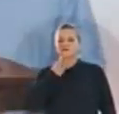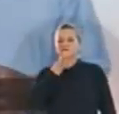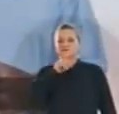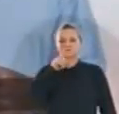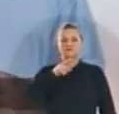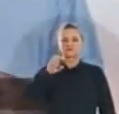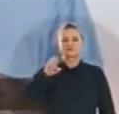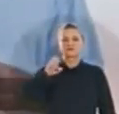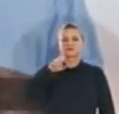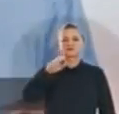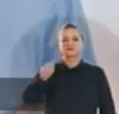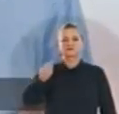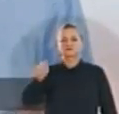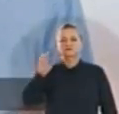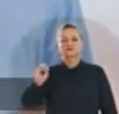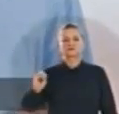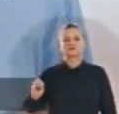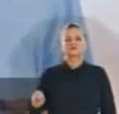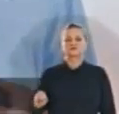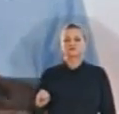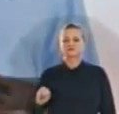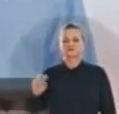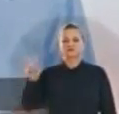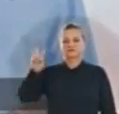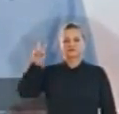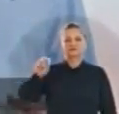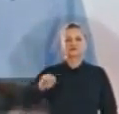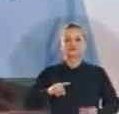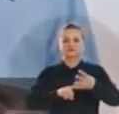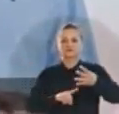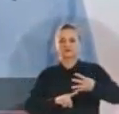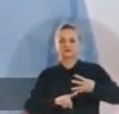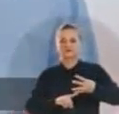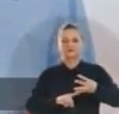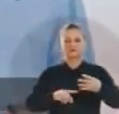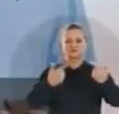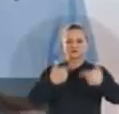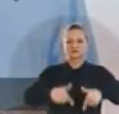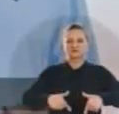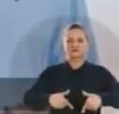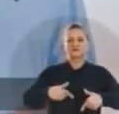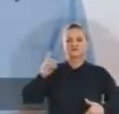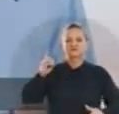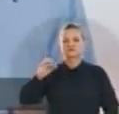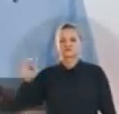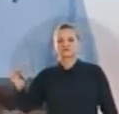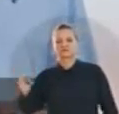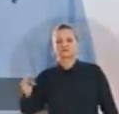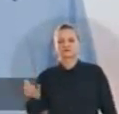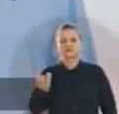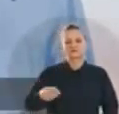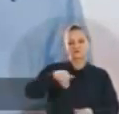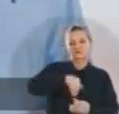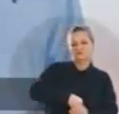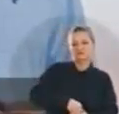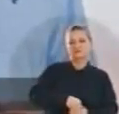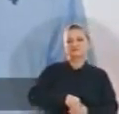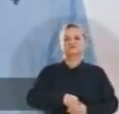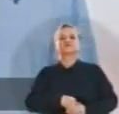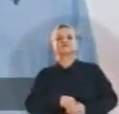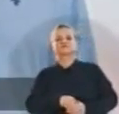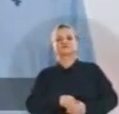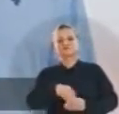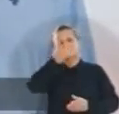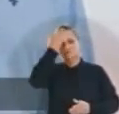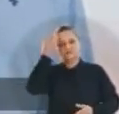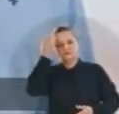Eu sou José Rodrigues de Mato, conhecido como Zezão. Sou meu quarto mandato de vereador em Aparecido Taboado. E vou disputar uma vaga na Câmara dos Deputados Federais. Por isso, conto o seu